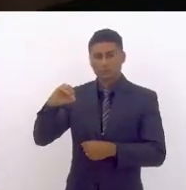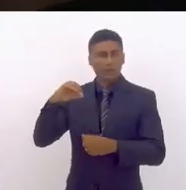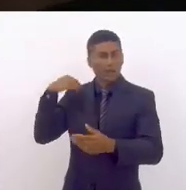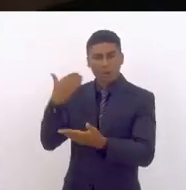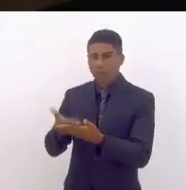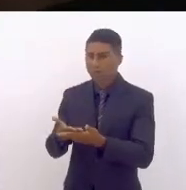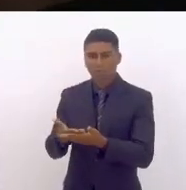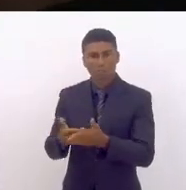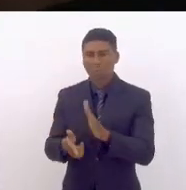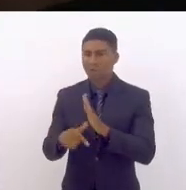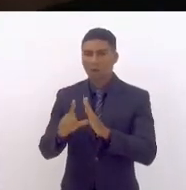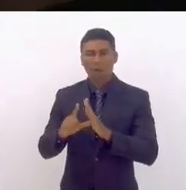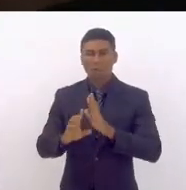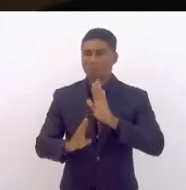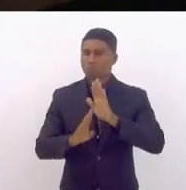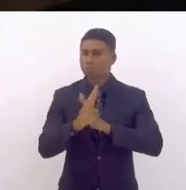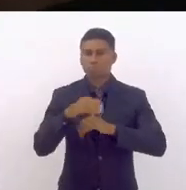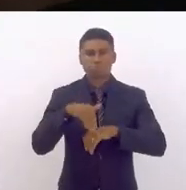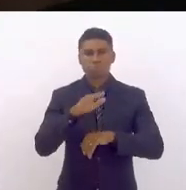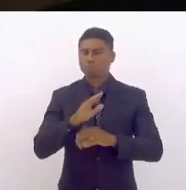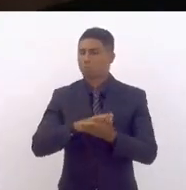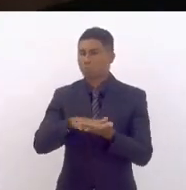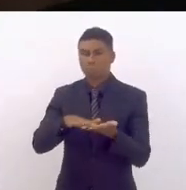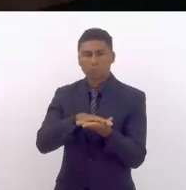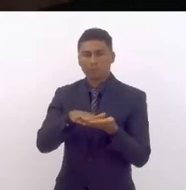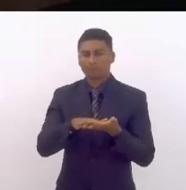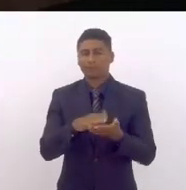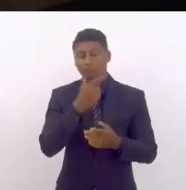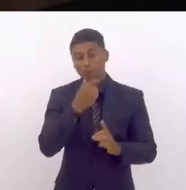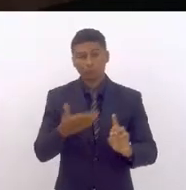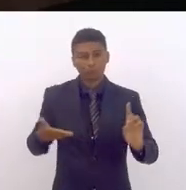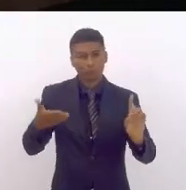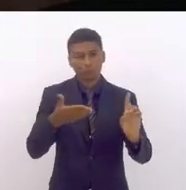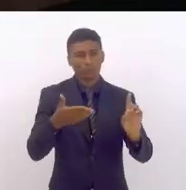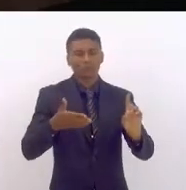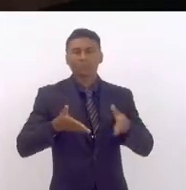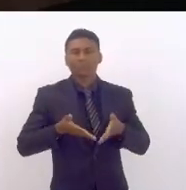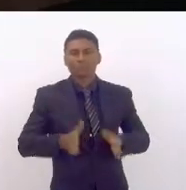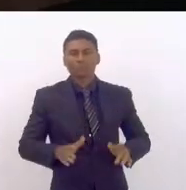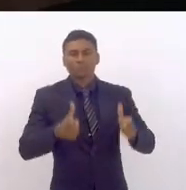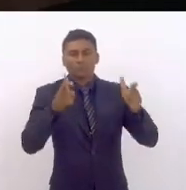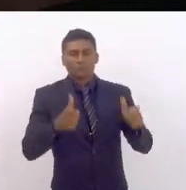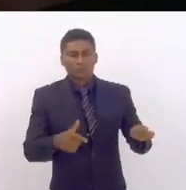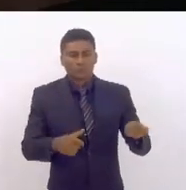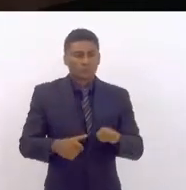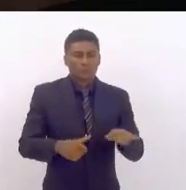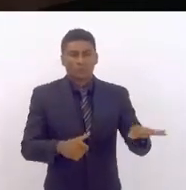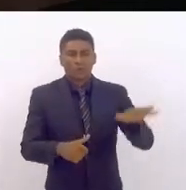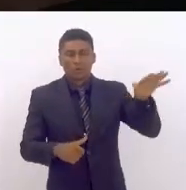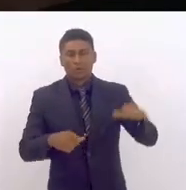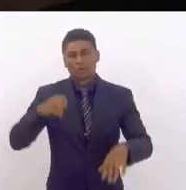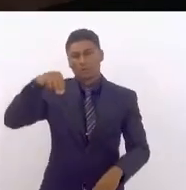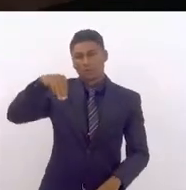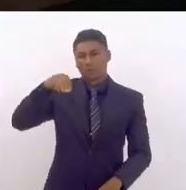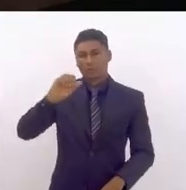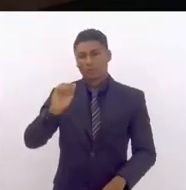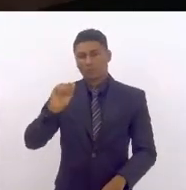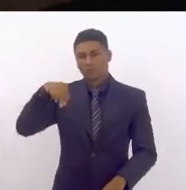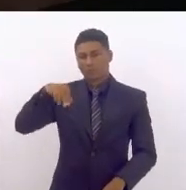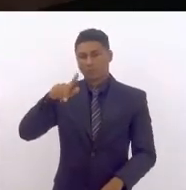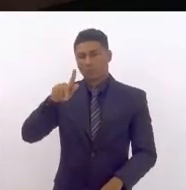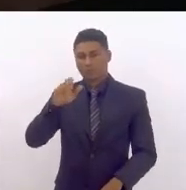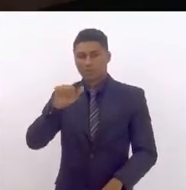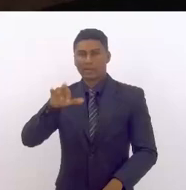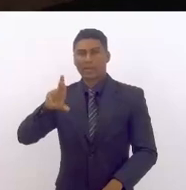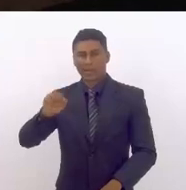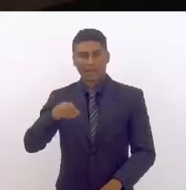1990. Tim Lopes, que foi criado no Morro da Mangueira, trouxe também e assimilou o seu gosto pela música, pelo